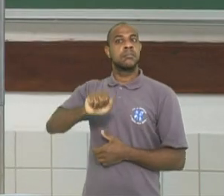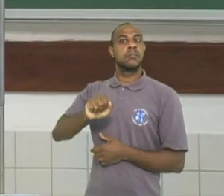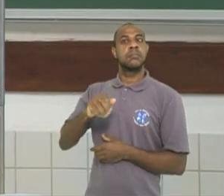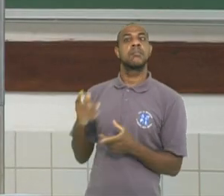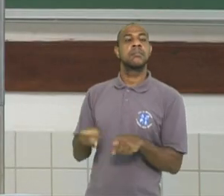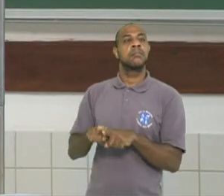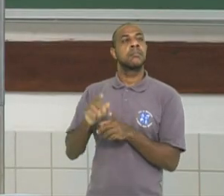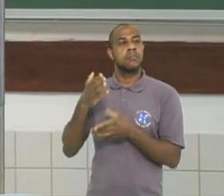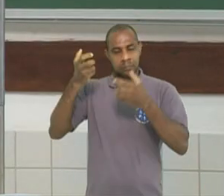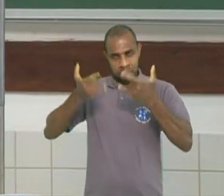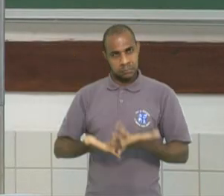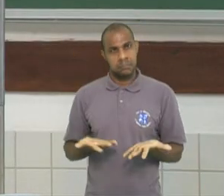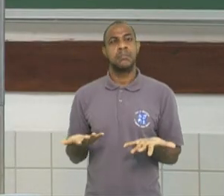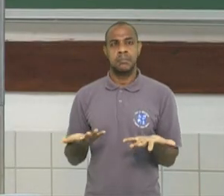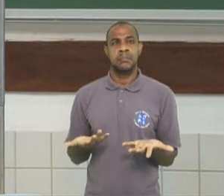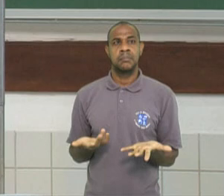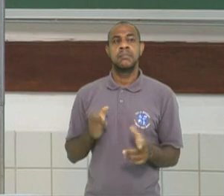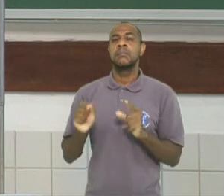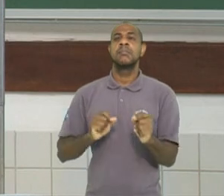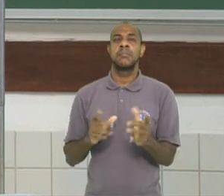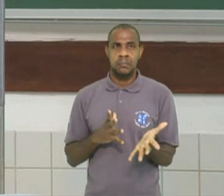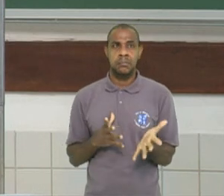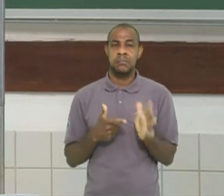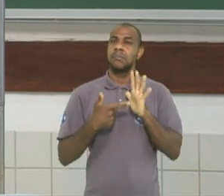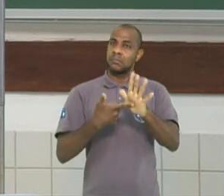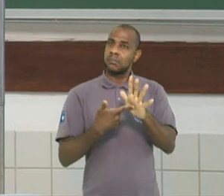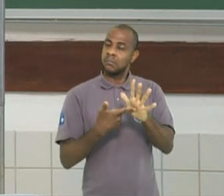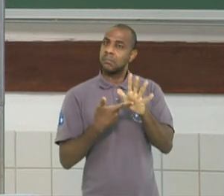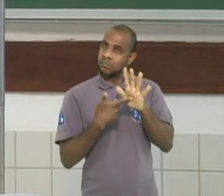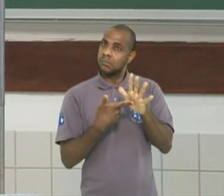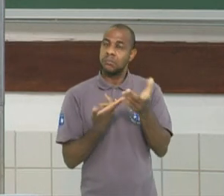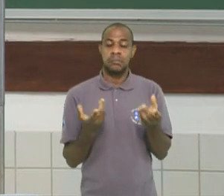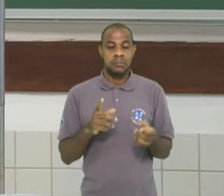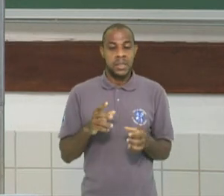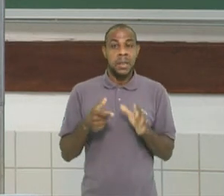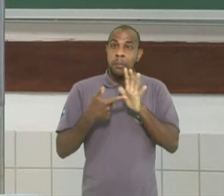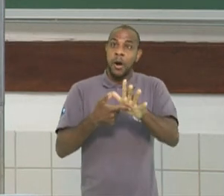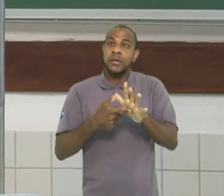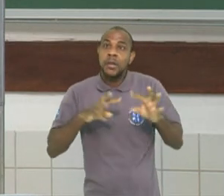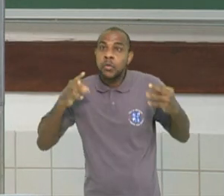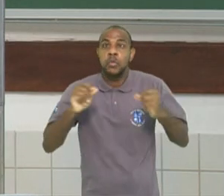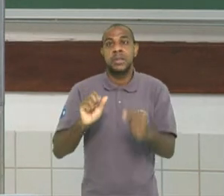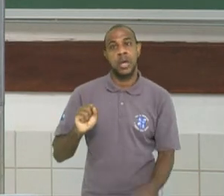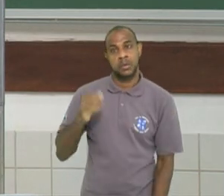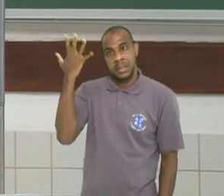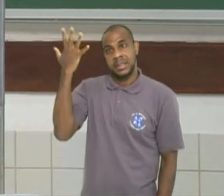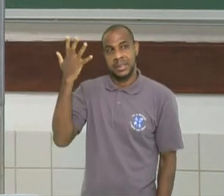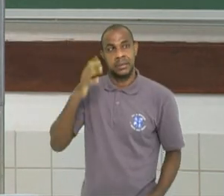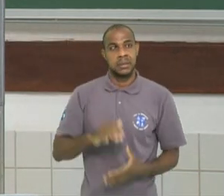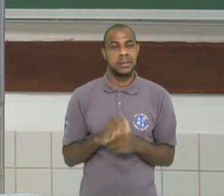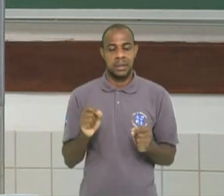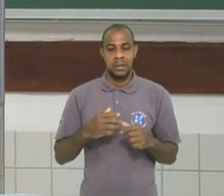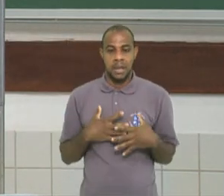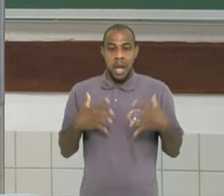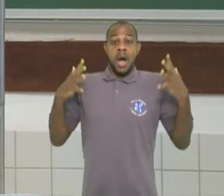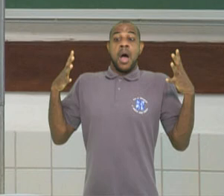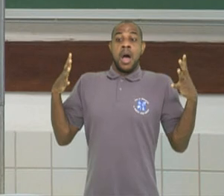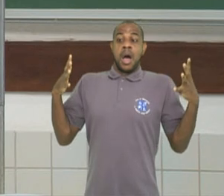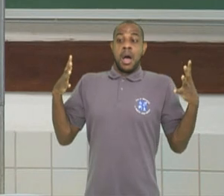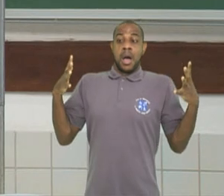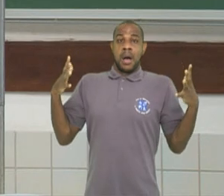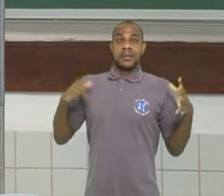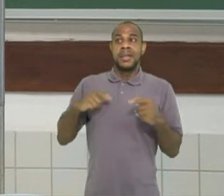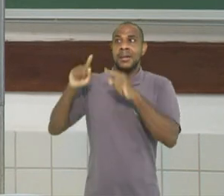expliquei bastante eu acho ele já dá para entender né eles realmente é reforçam tudo que tá acontecendo Então por exemplo se você faz assim né me